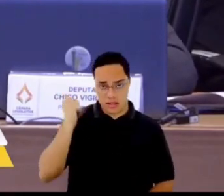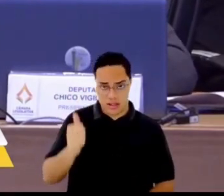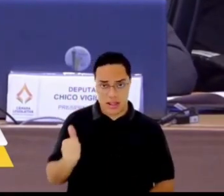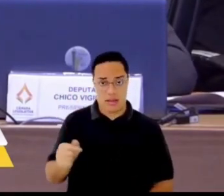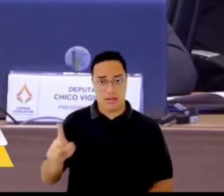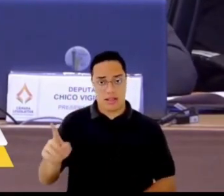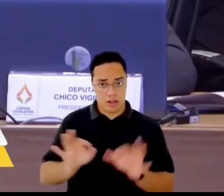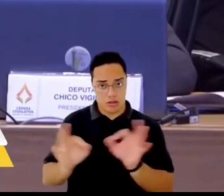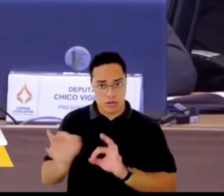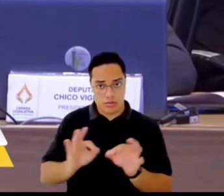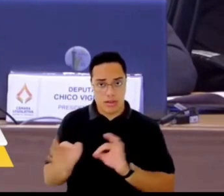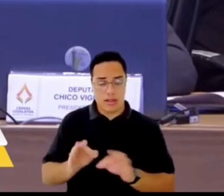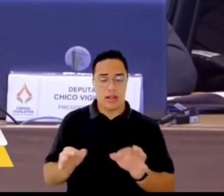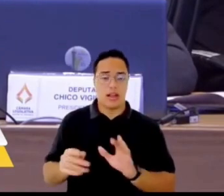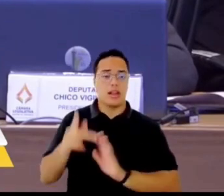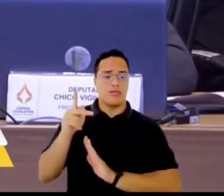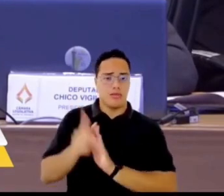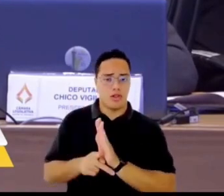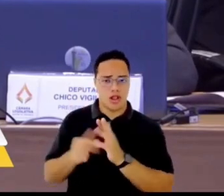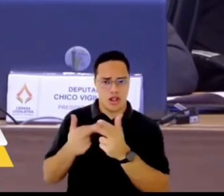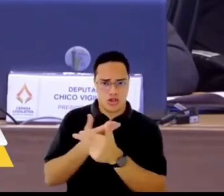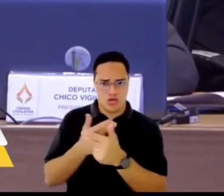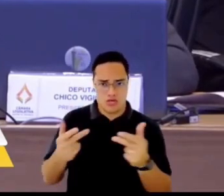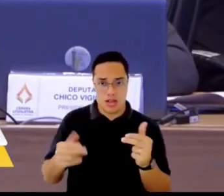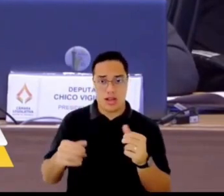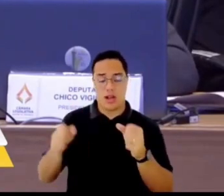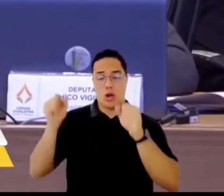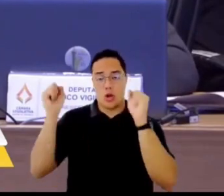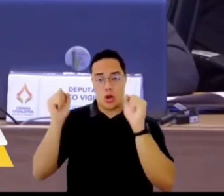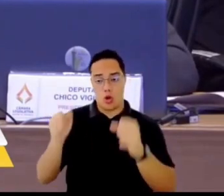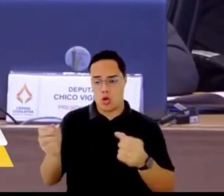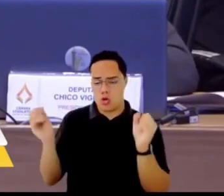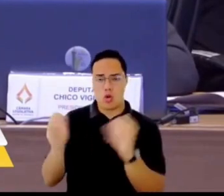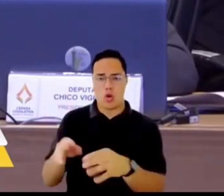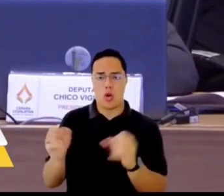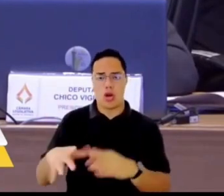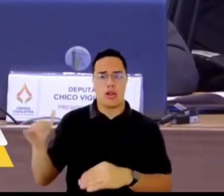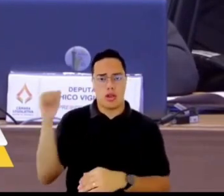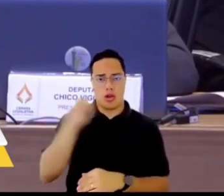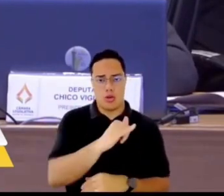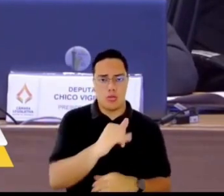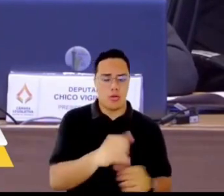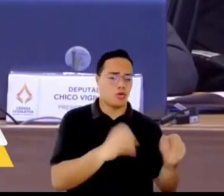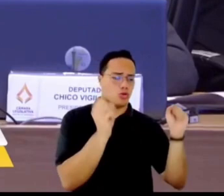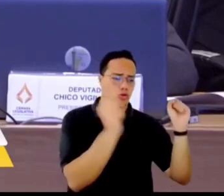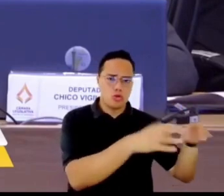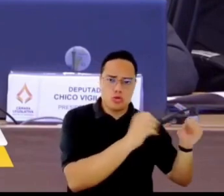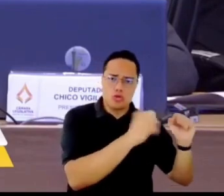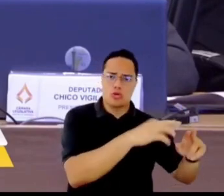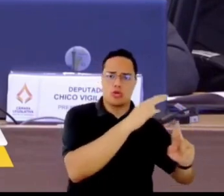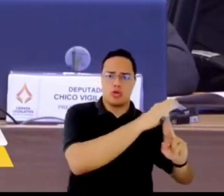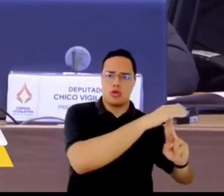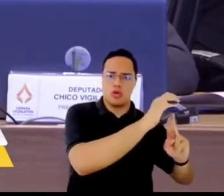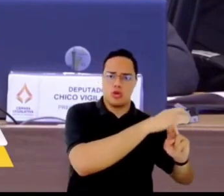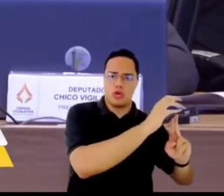para colocar bombas no aeroporto de Brasília, para colocar bombas na rodoviária e bombas nas estações...